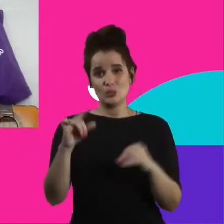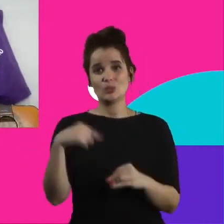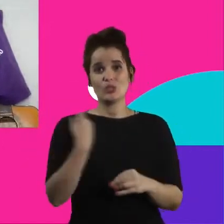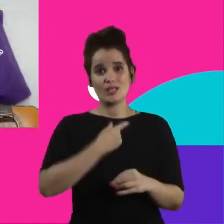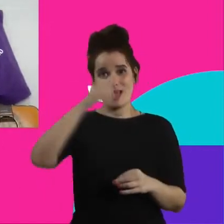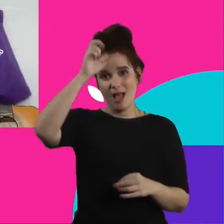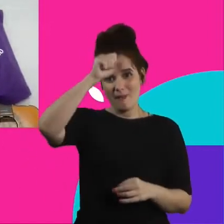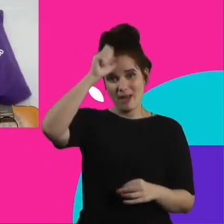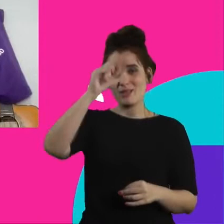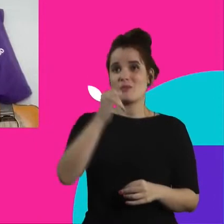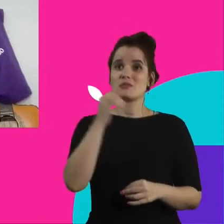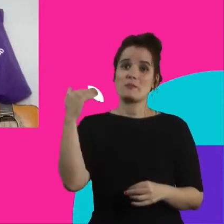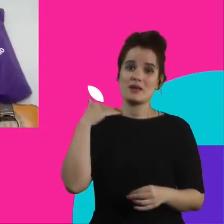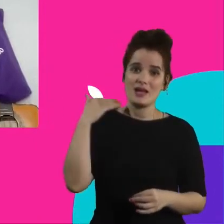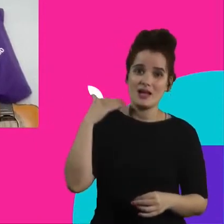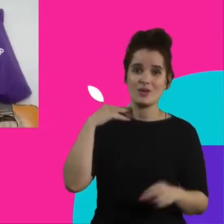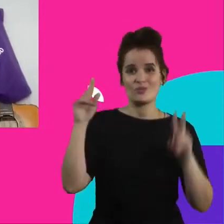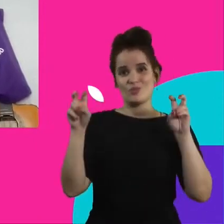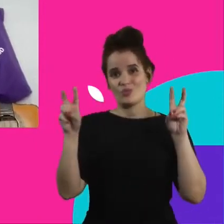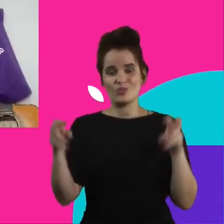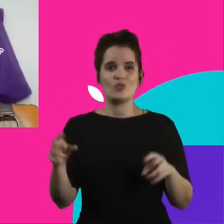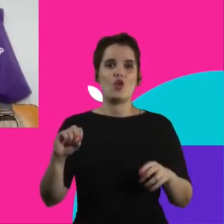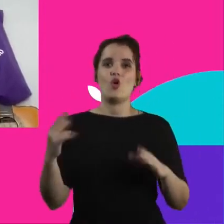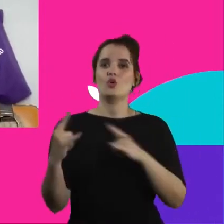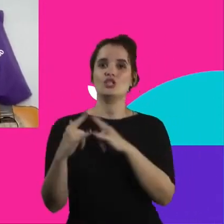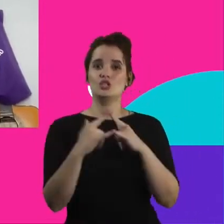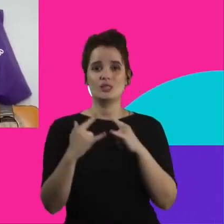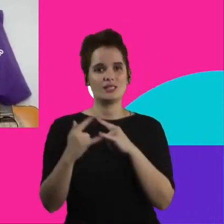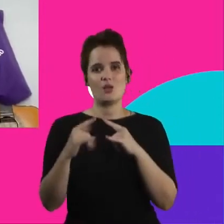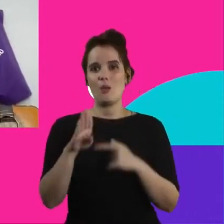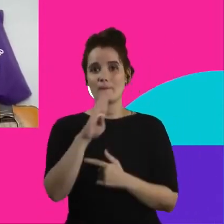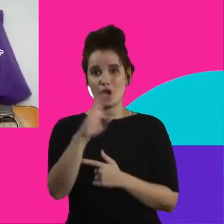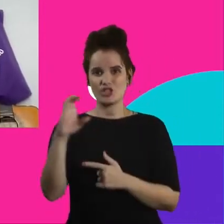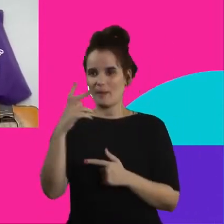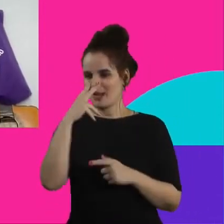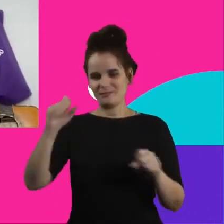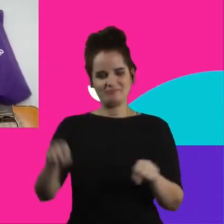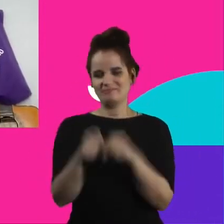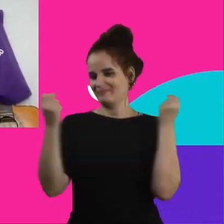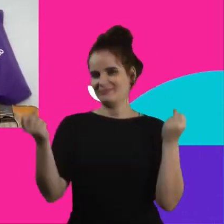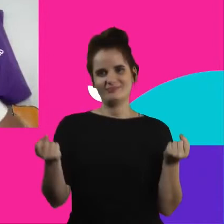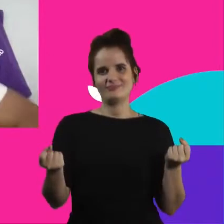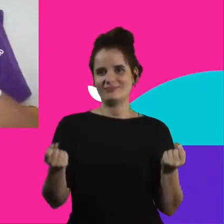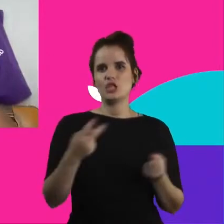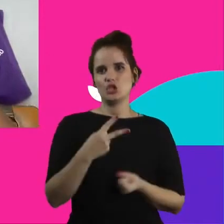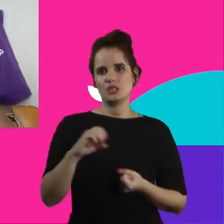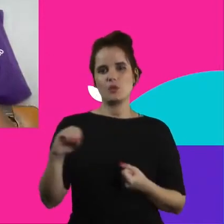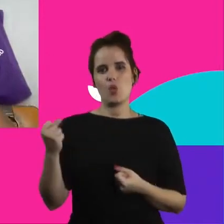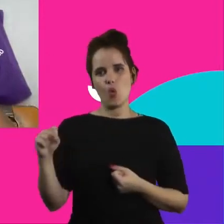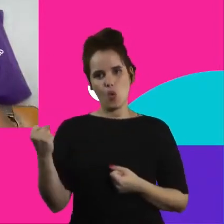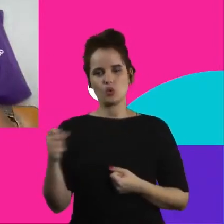aprendeu sobre banco, sobre instituições, parece que o blockchain, quando nasceu, né, em